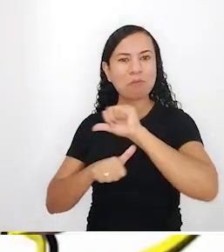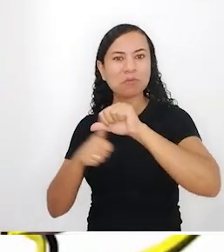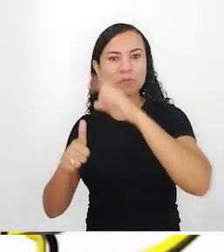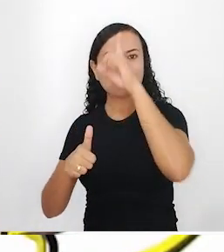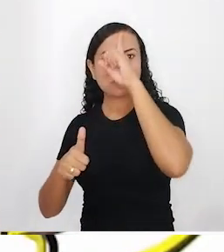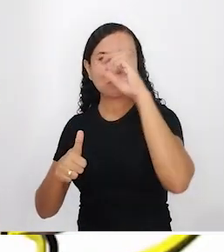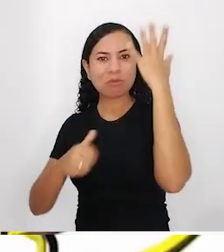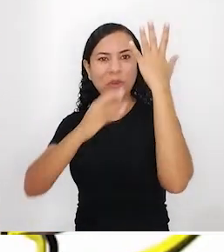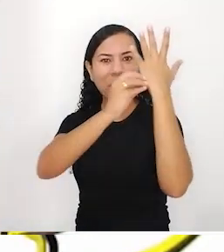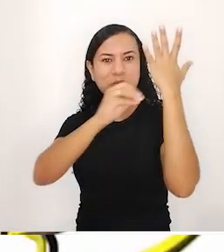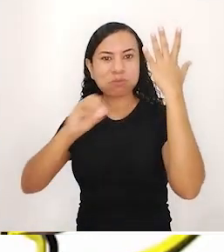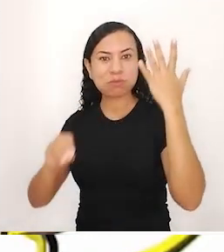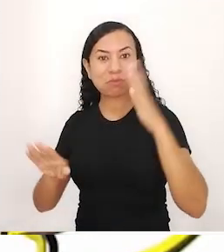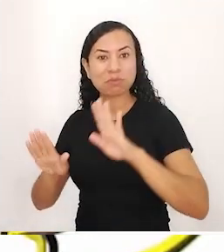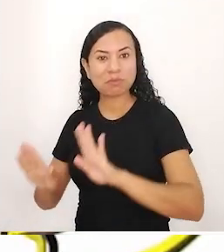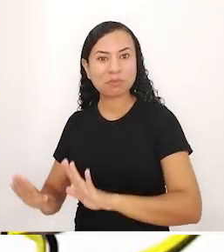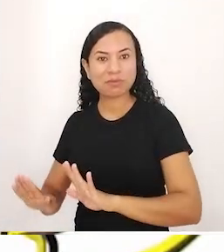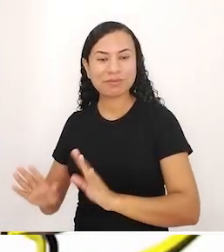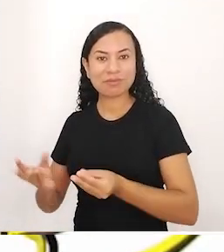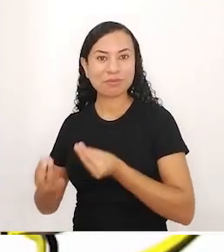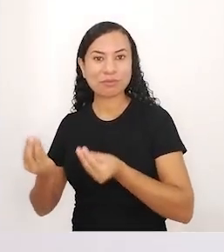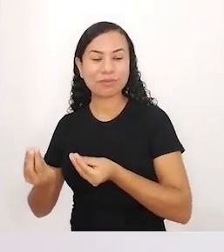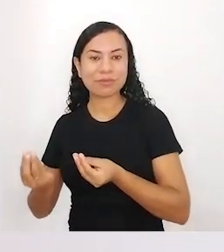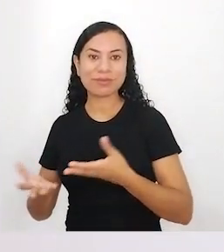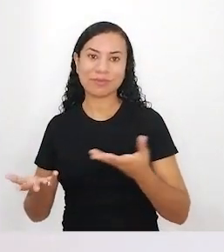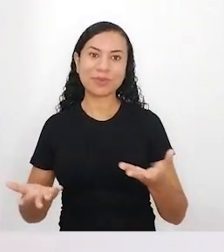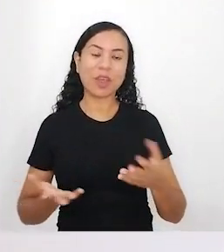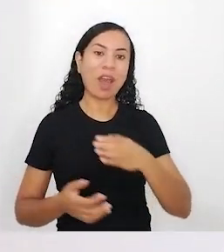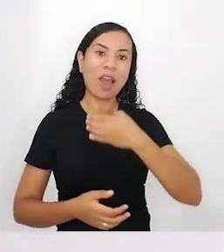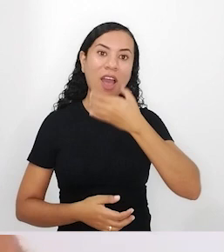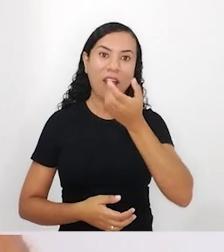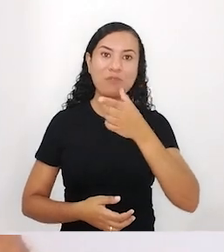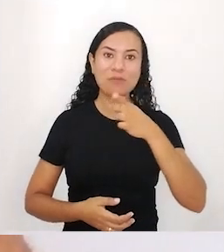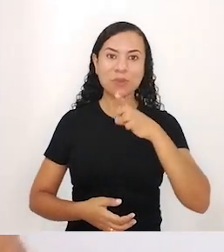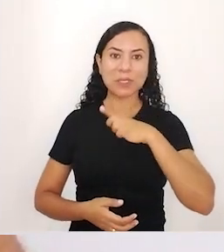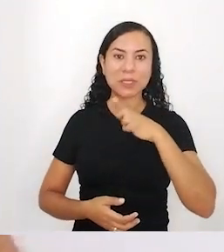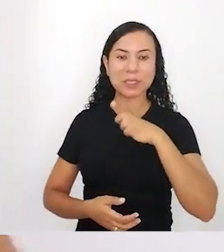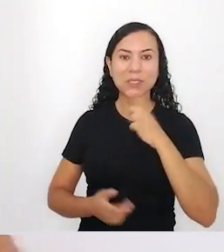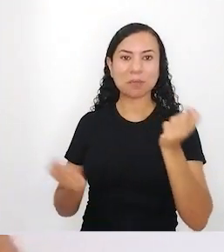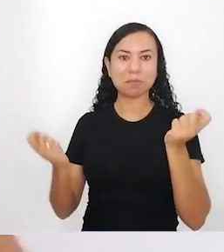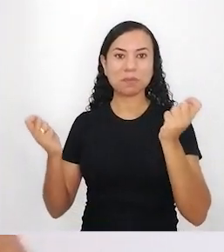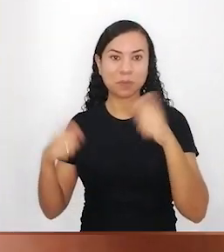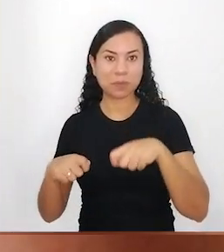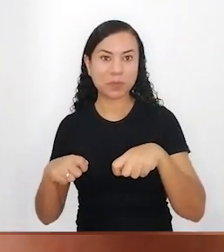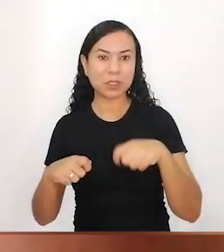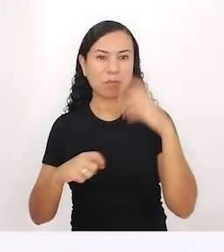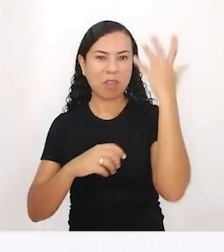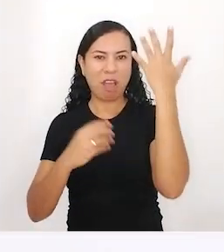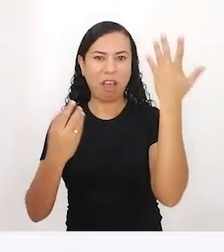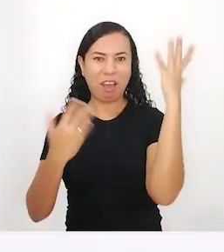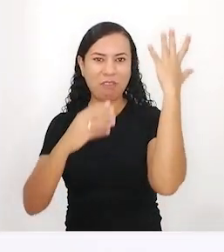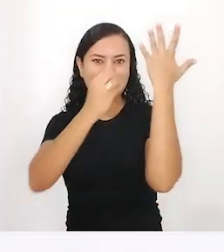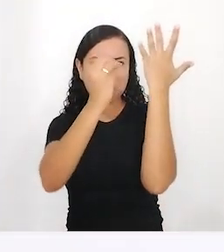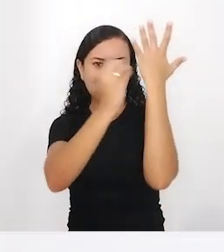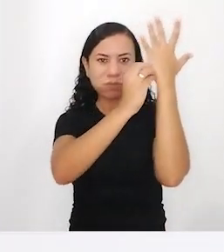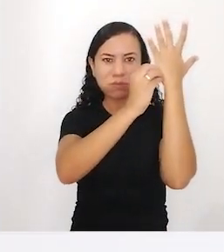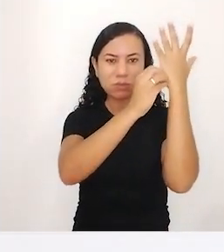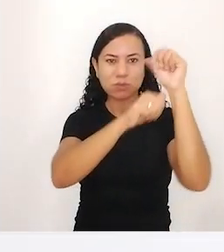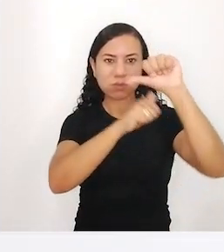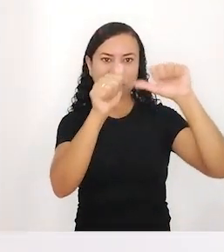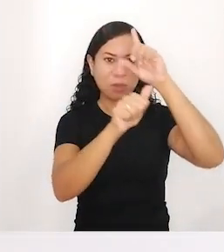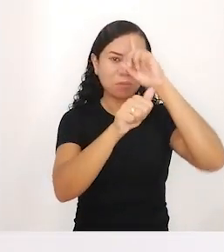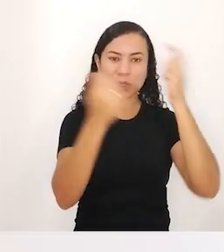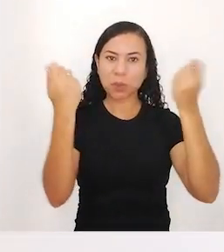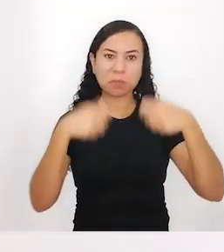amadurecem estando fora do pé? As frutas são organismos vivos e muitas não precisam da planta-mãe para manter sua maquinaria